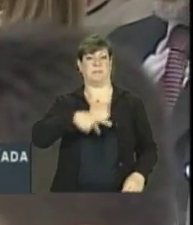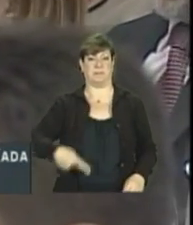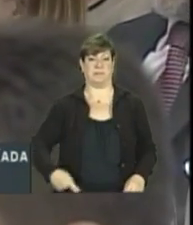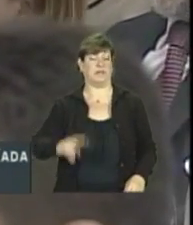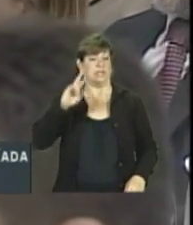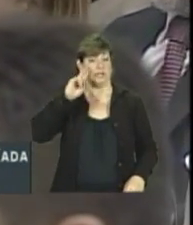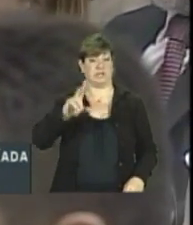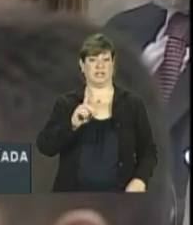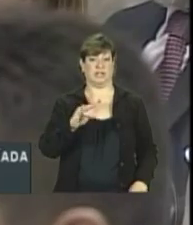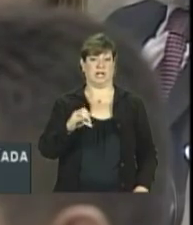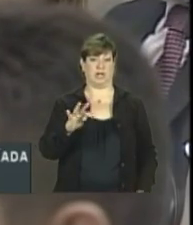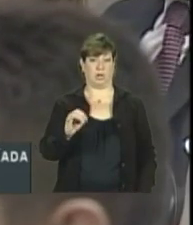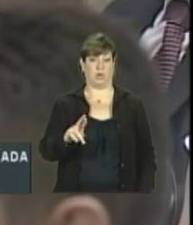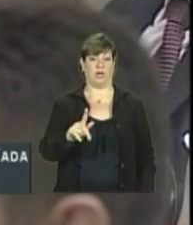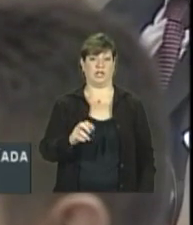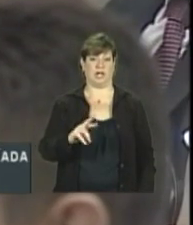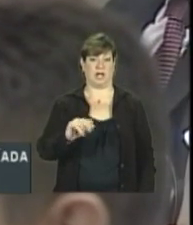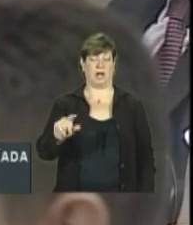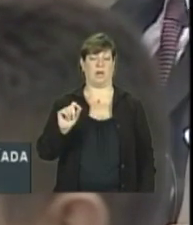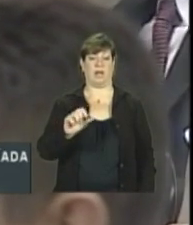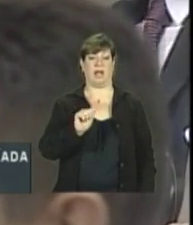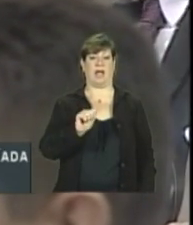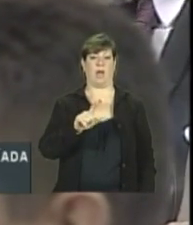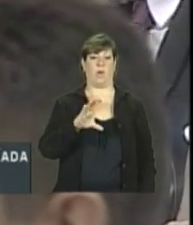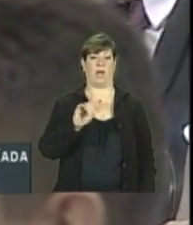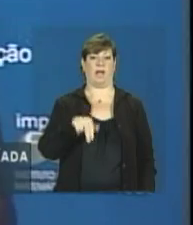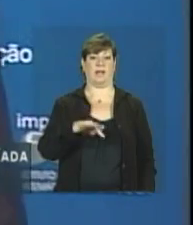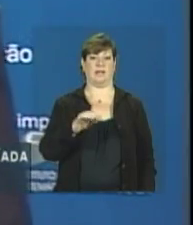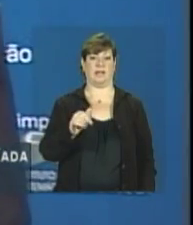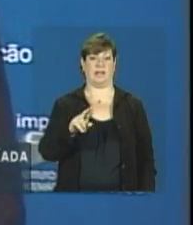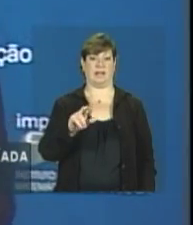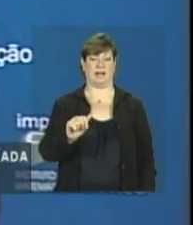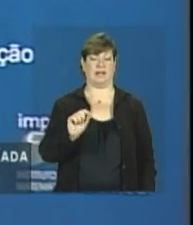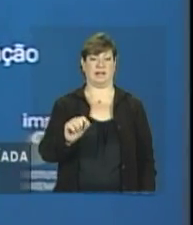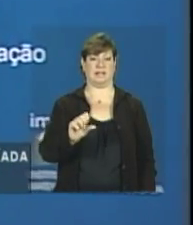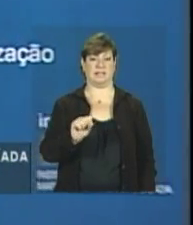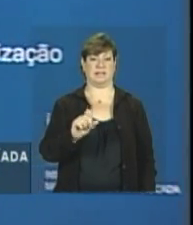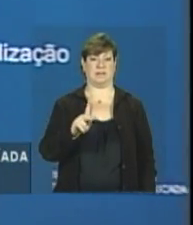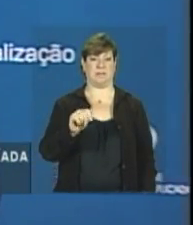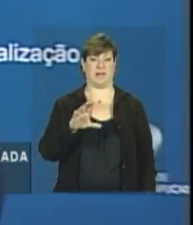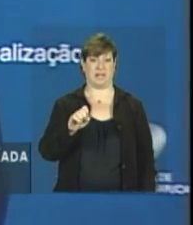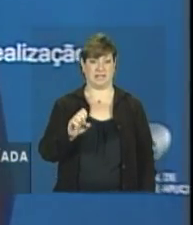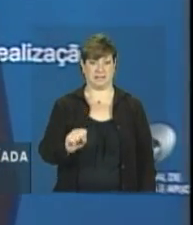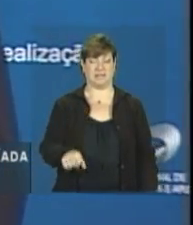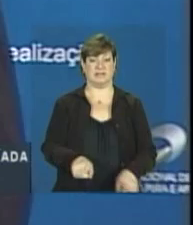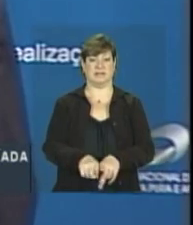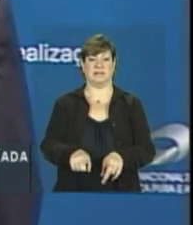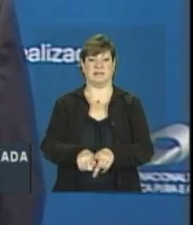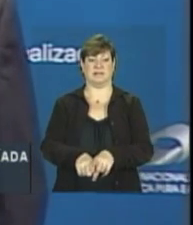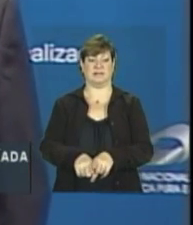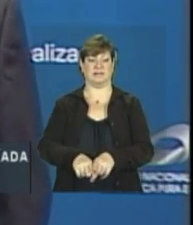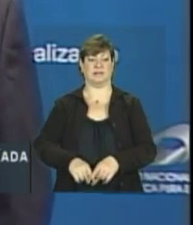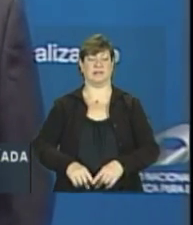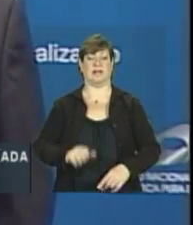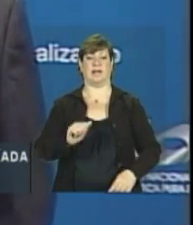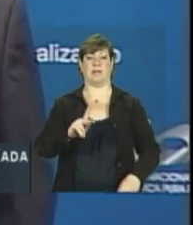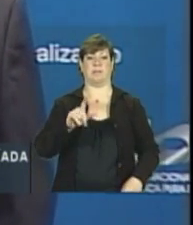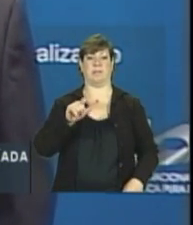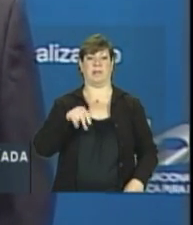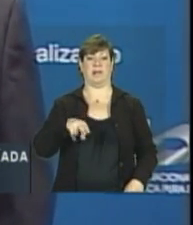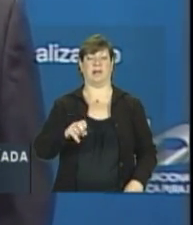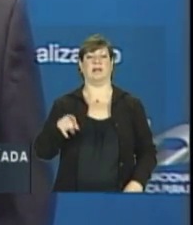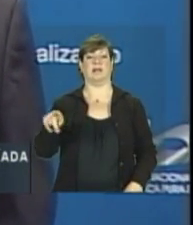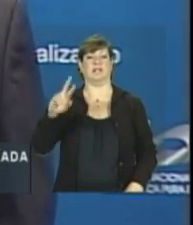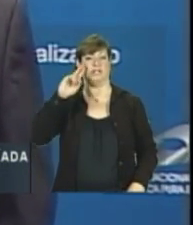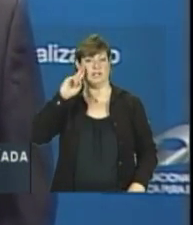é o diretor-geral da Alcântara Cyclone Space, e o Laplane, o